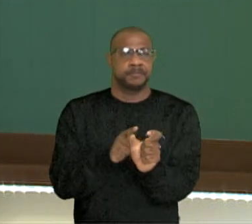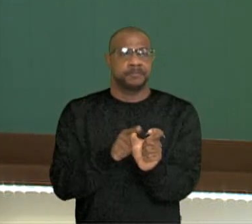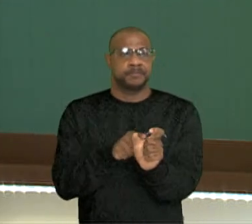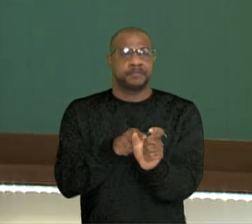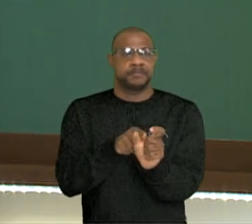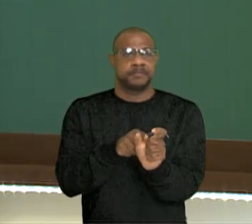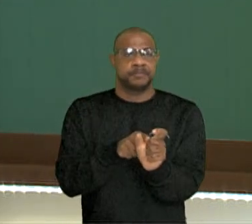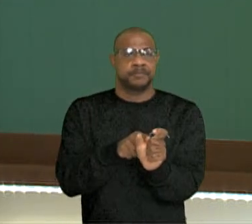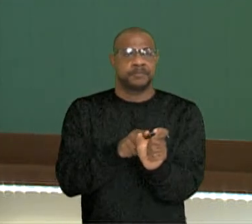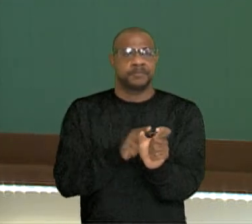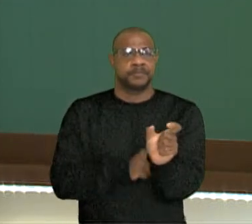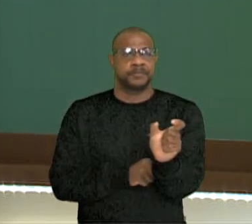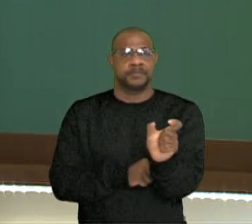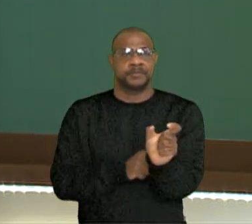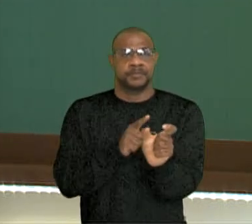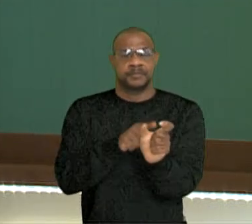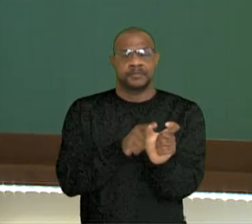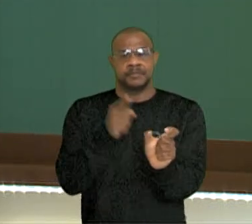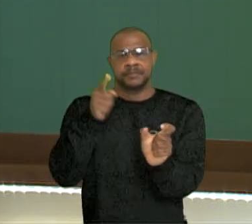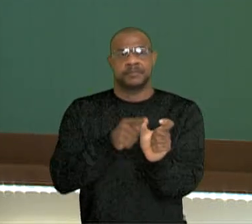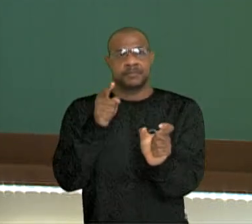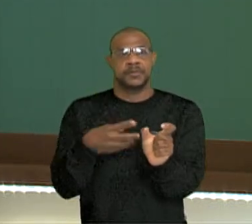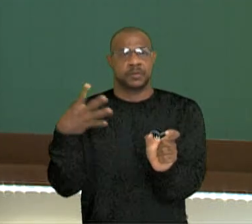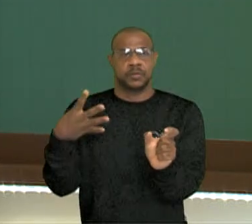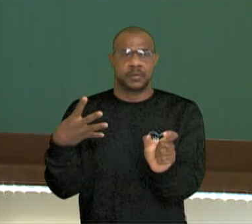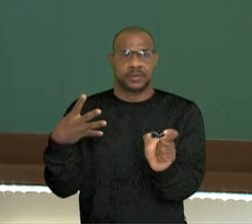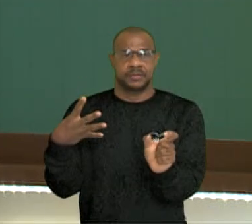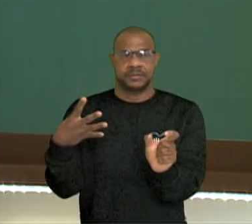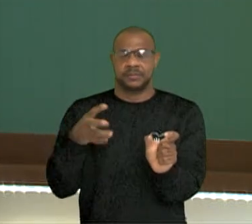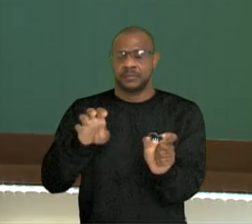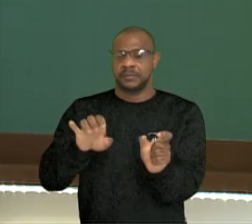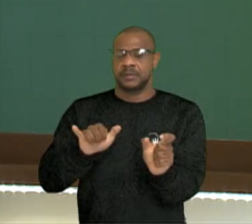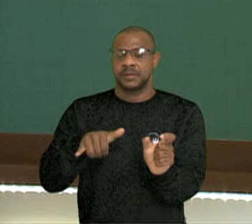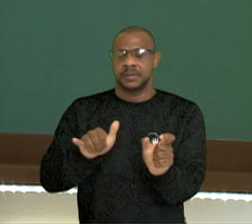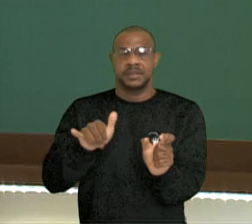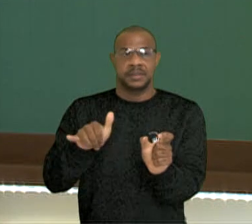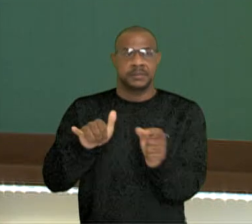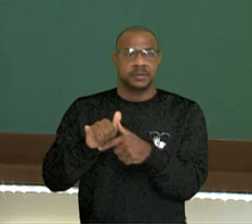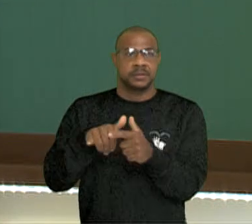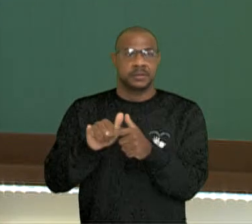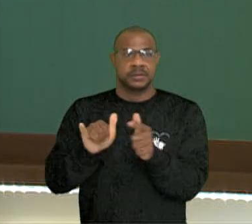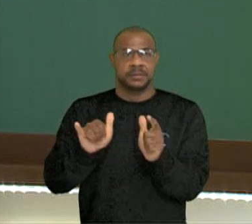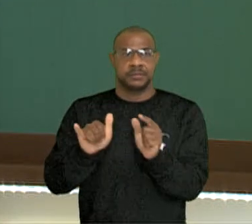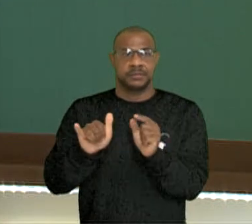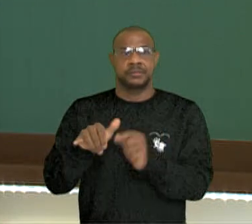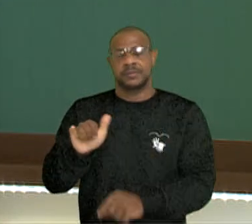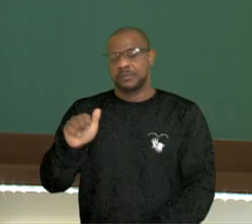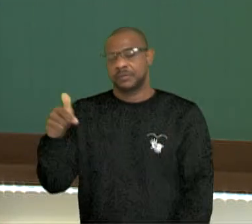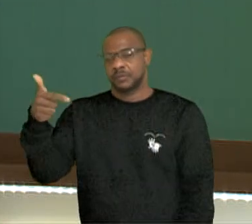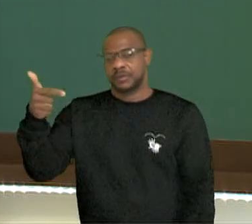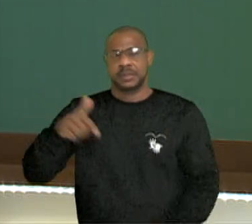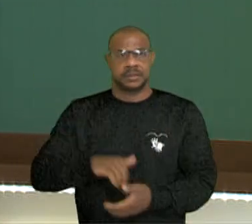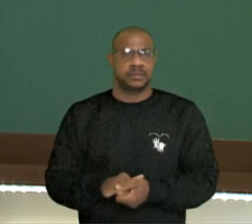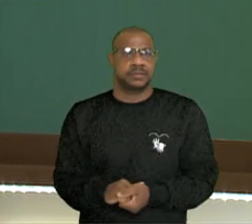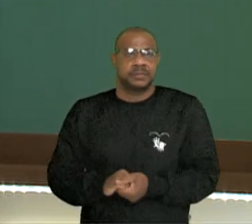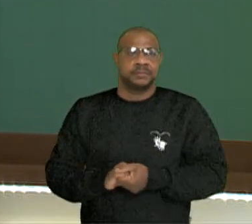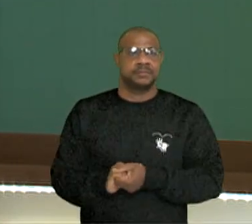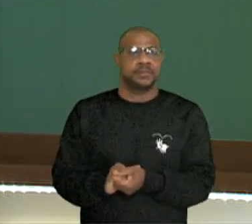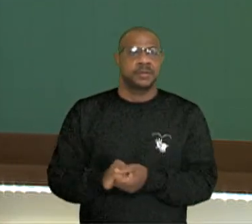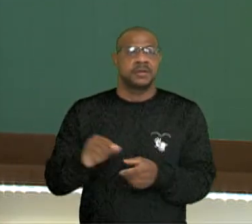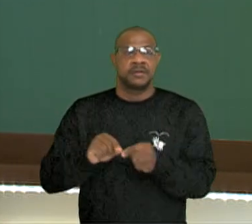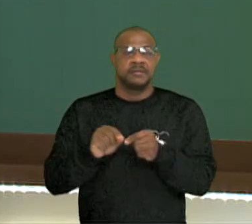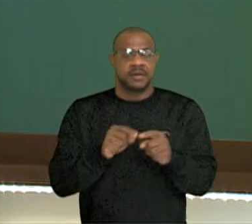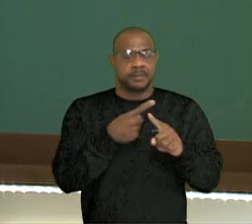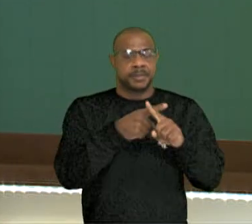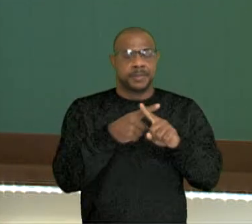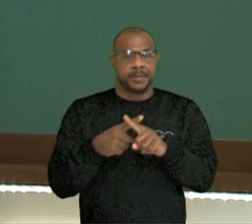de 2, 4, quadrado de y ao quadrado. Então, ó, relembramos o produto notável um pouquinho. Esse trinômio é chamado